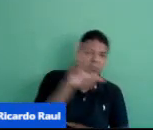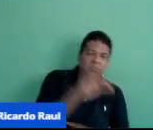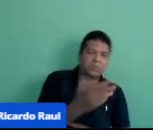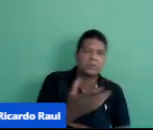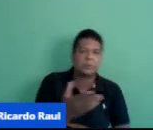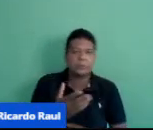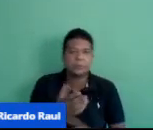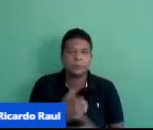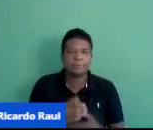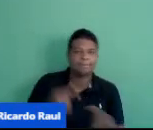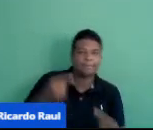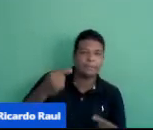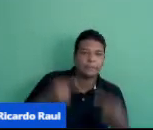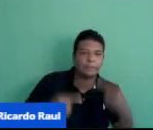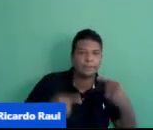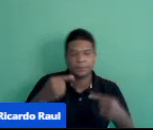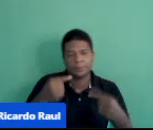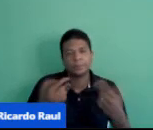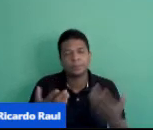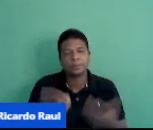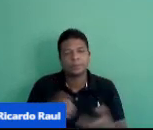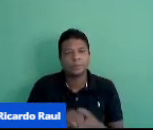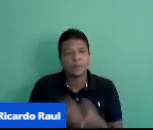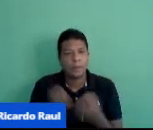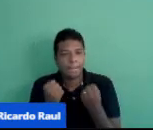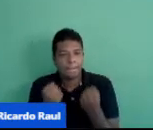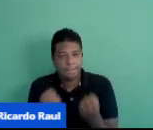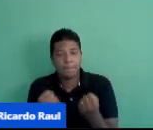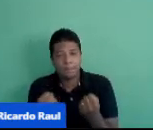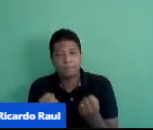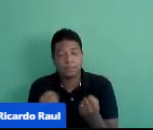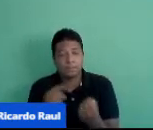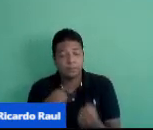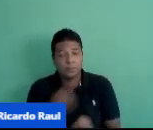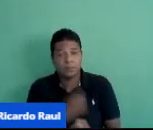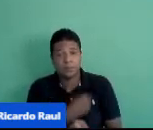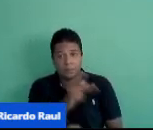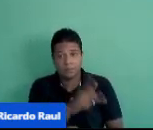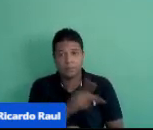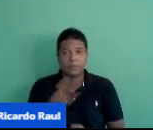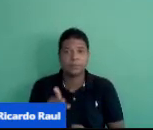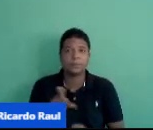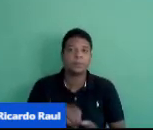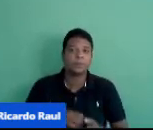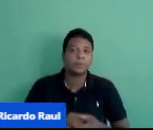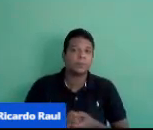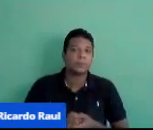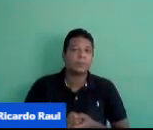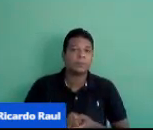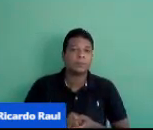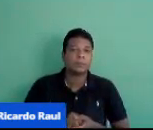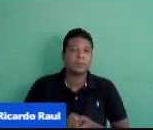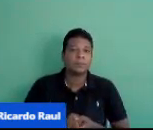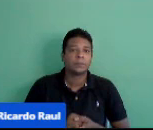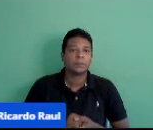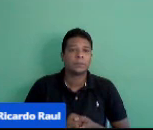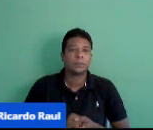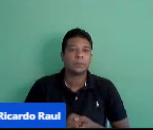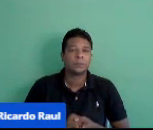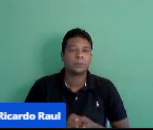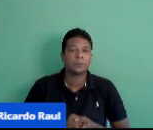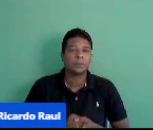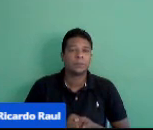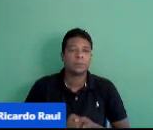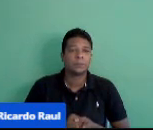acabou trazendo ainda mais um peso aí para nós professores. Então, assim, quando eu disse